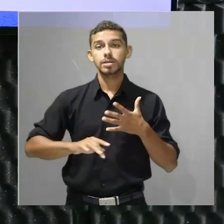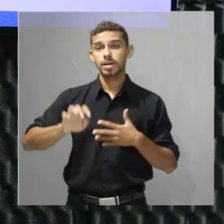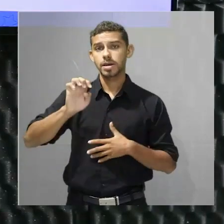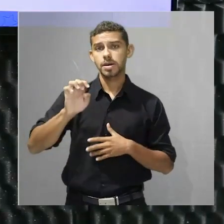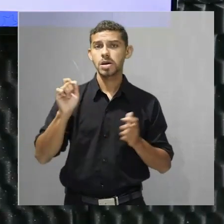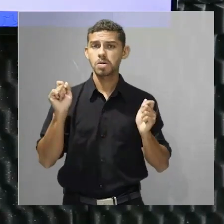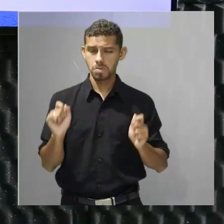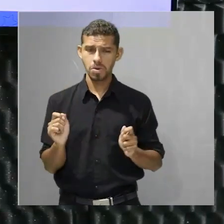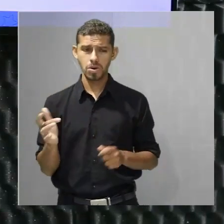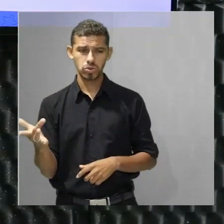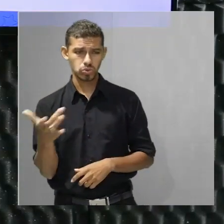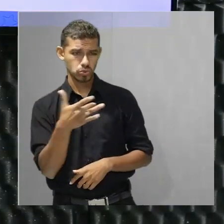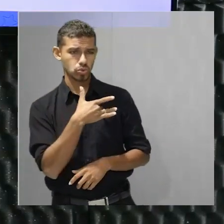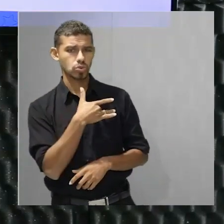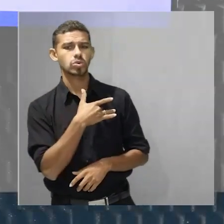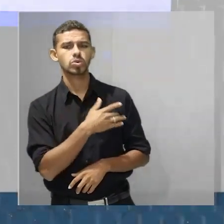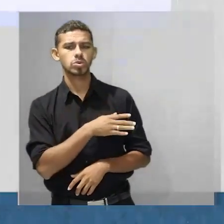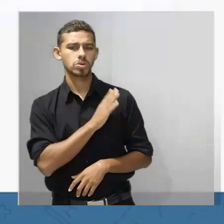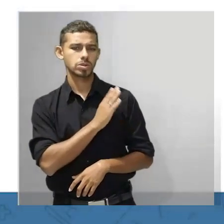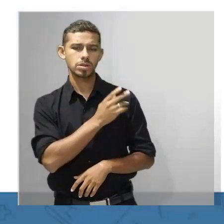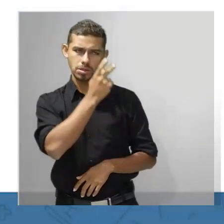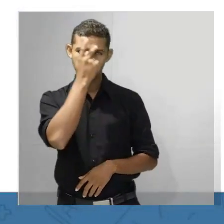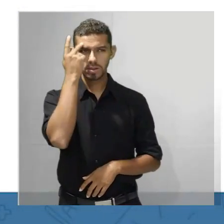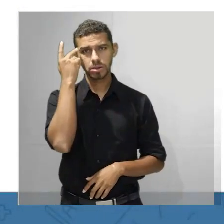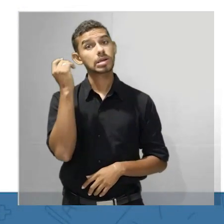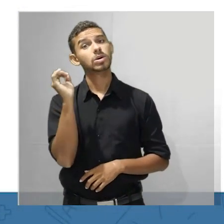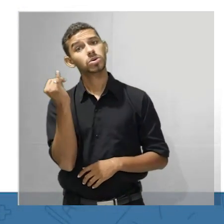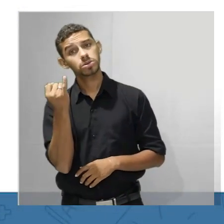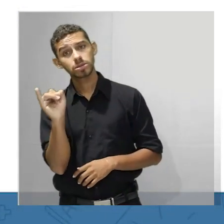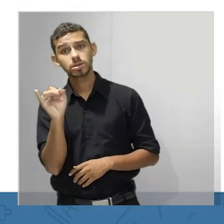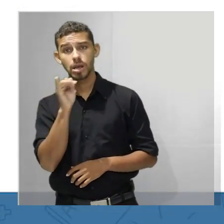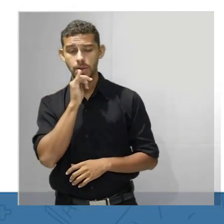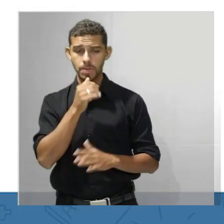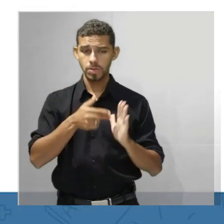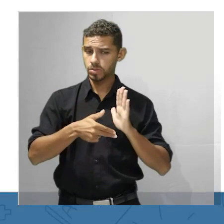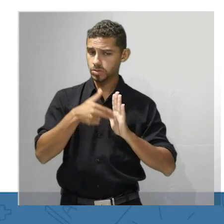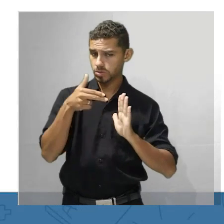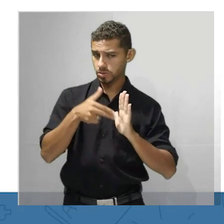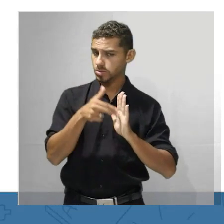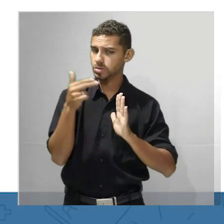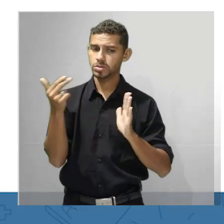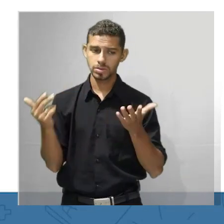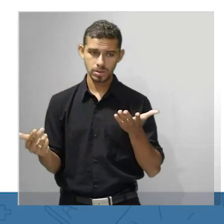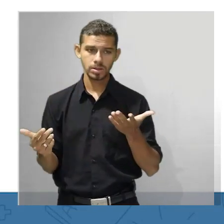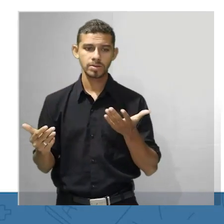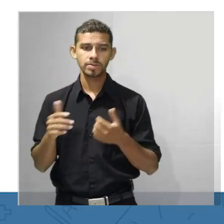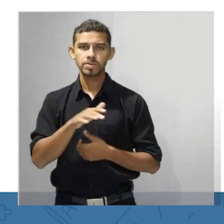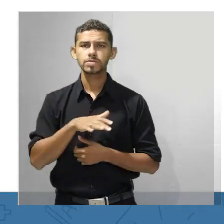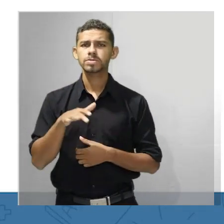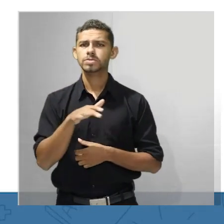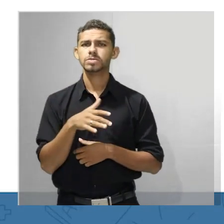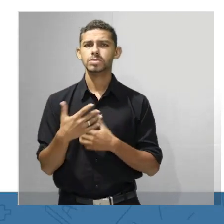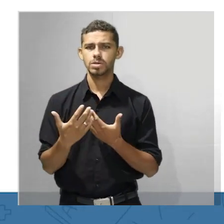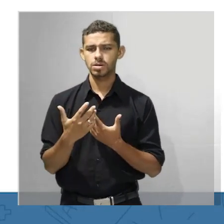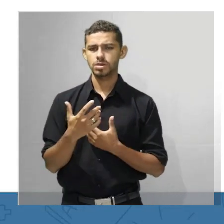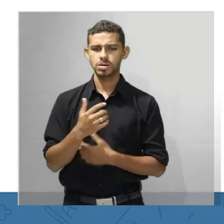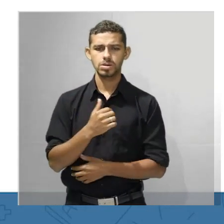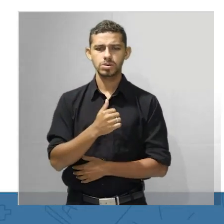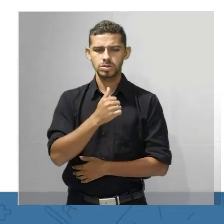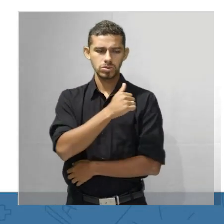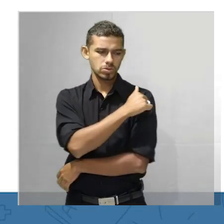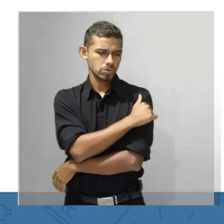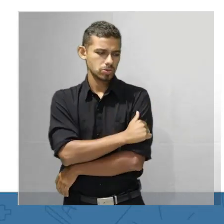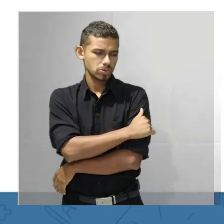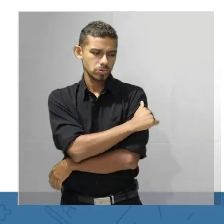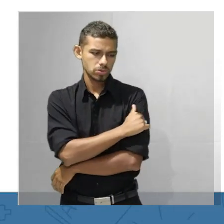eu posso tocar o coração de alguém só se for um médico né lá na mesa de cirurgia O Enfermeiro alguém que esteja fazendo